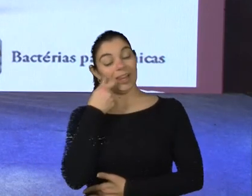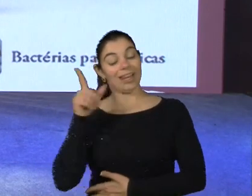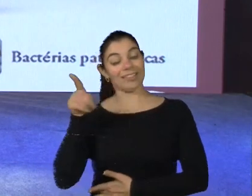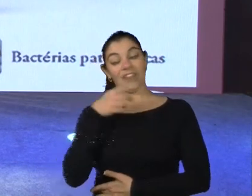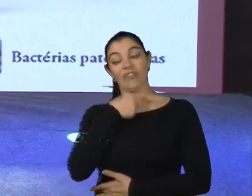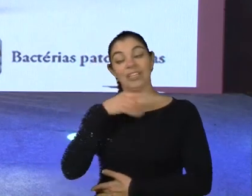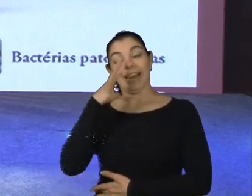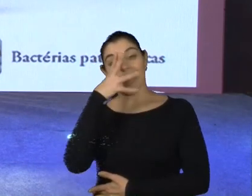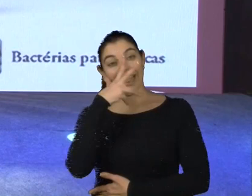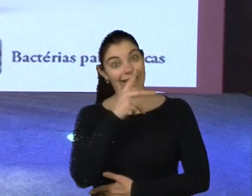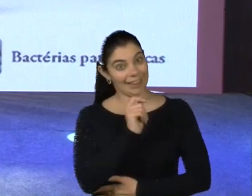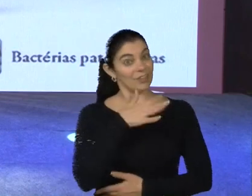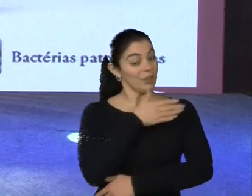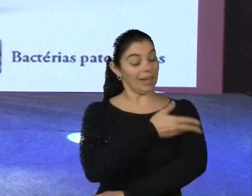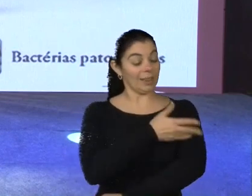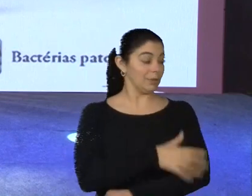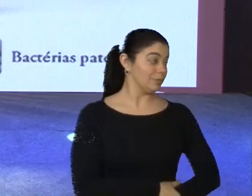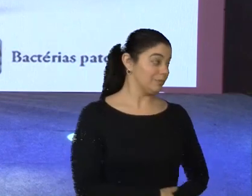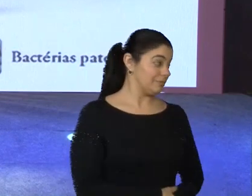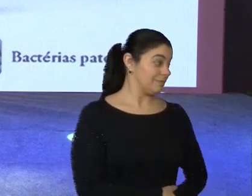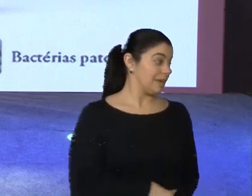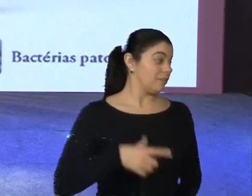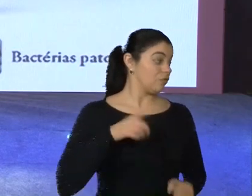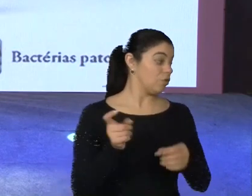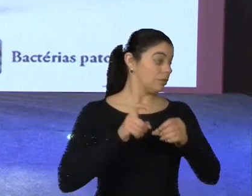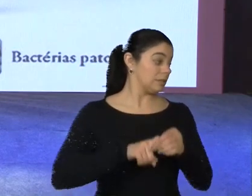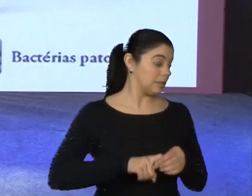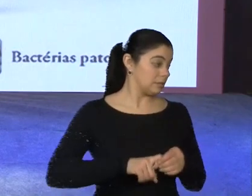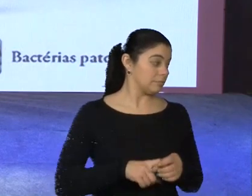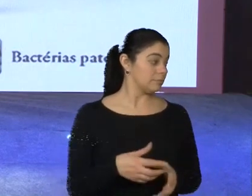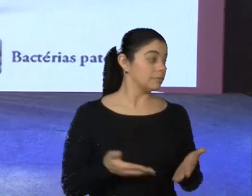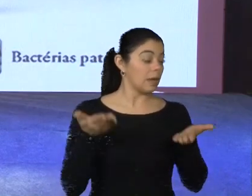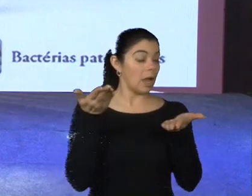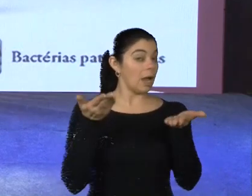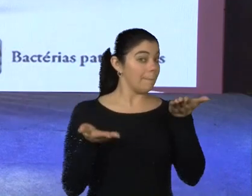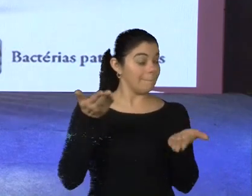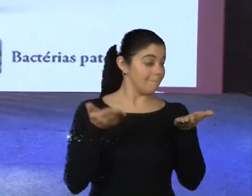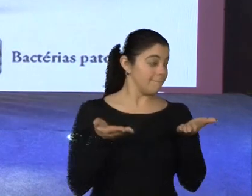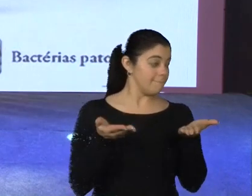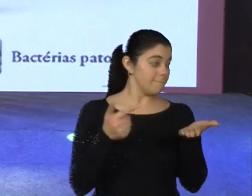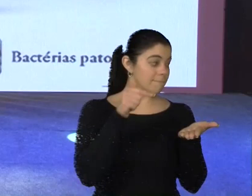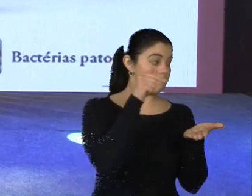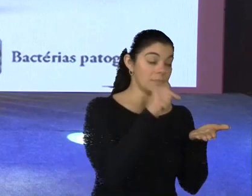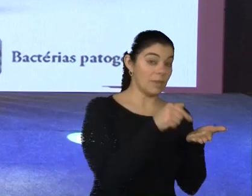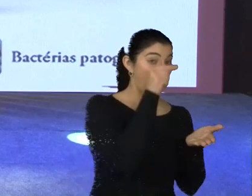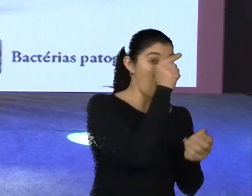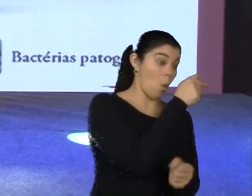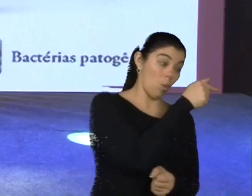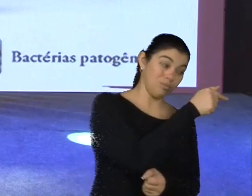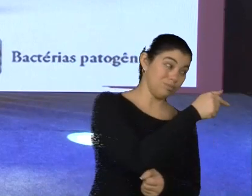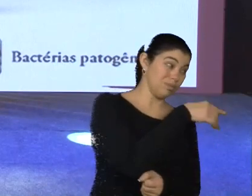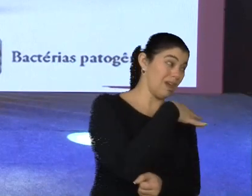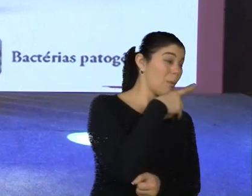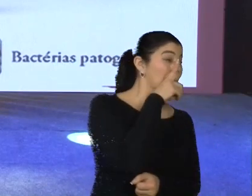mas precisa de um treinamento aqui. Então, voltando aqui na nossa balança. Essa exposição aos fatores de risco